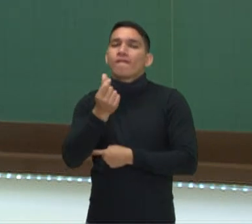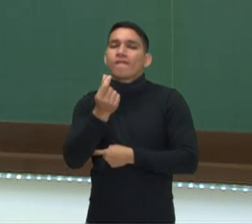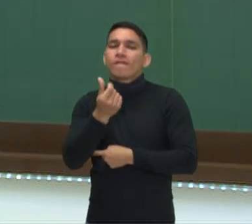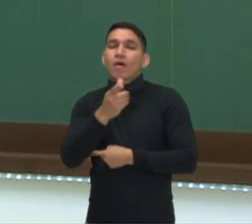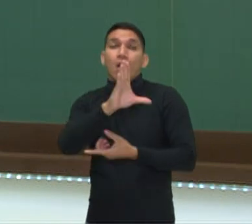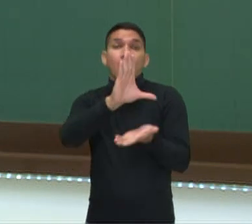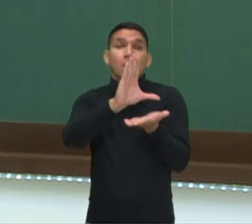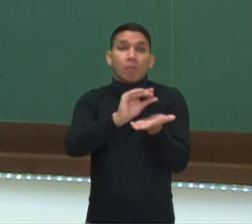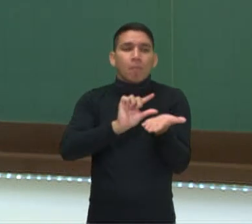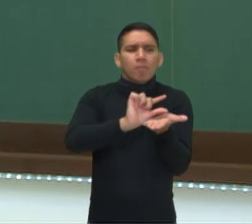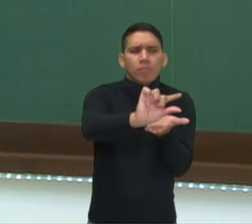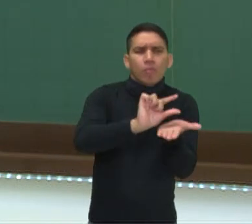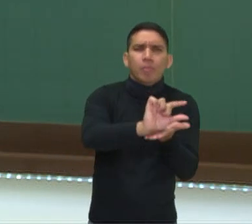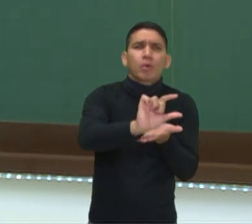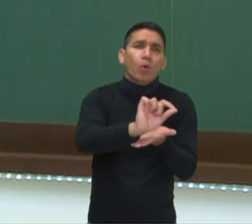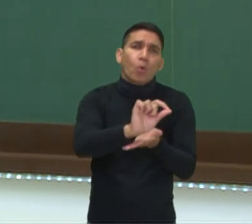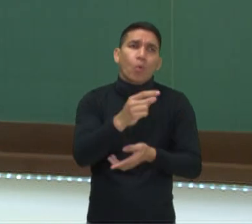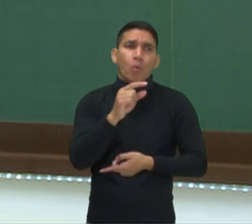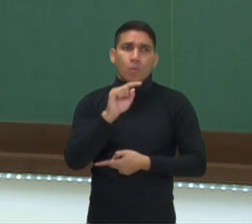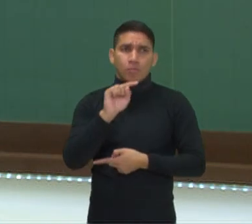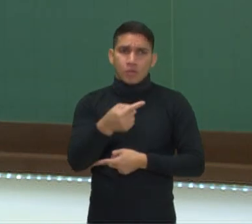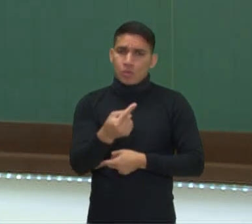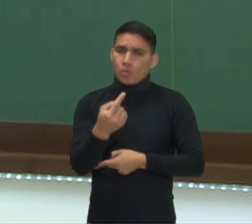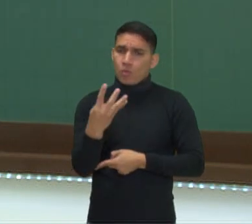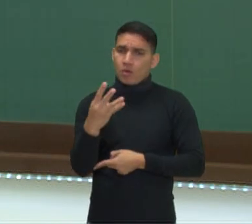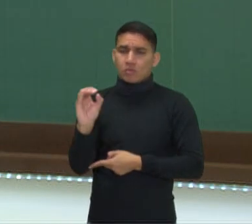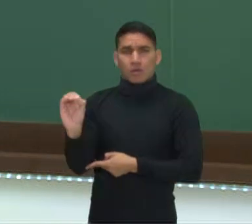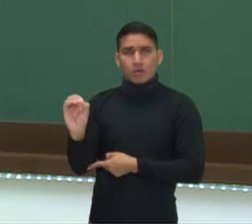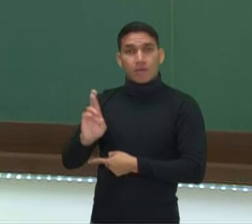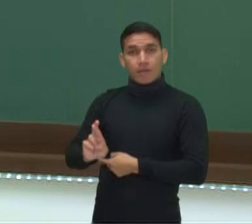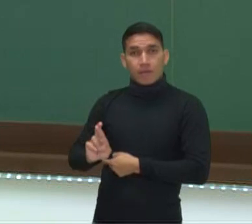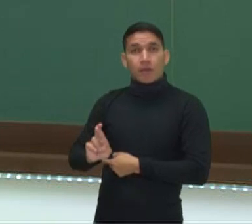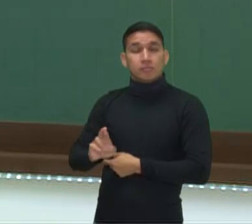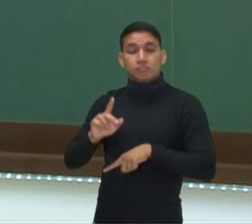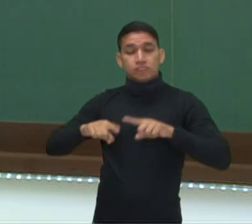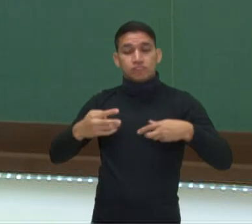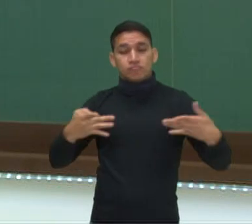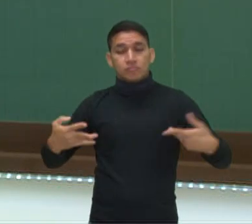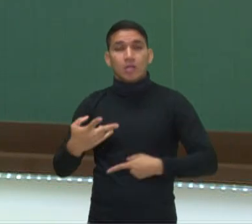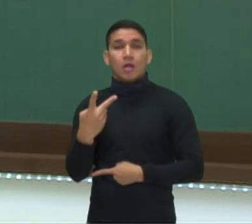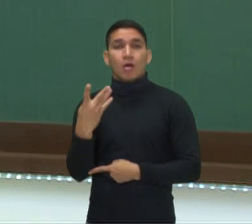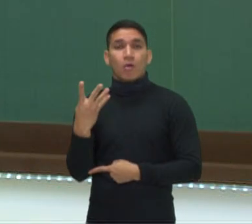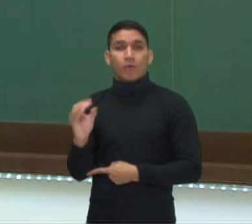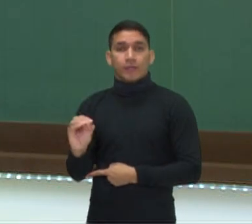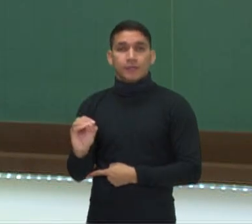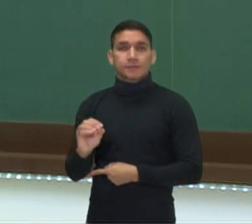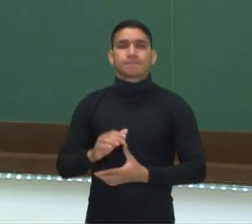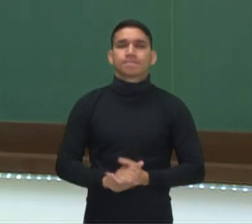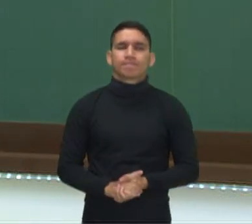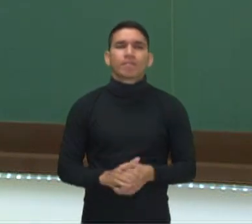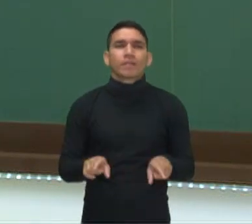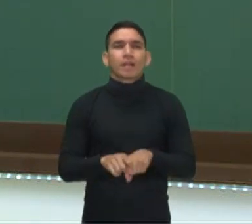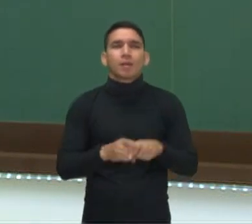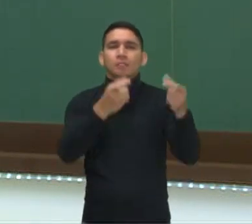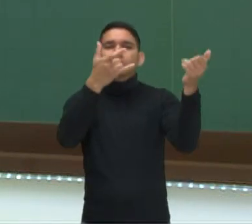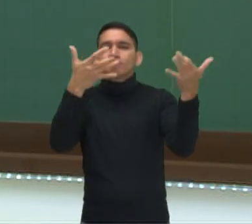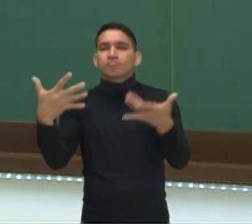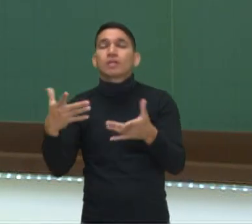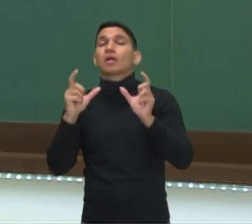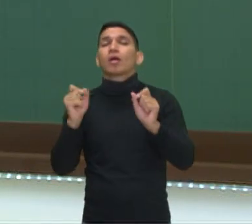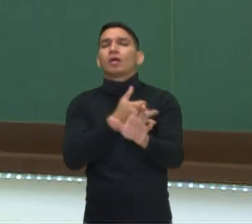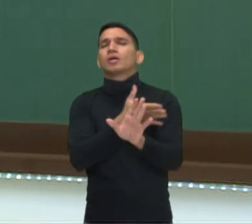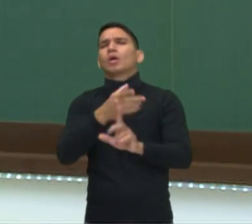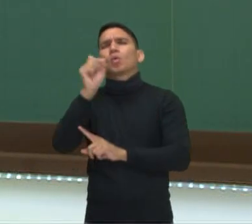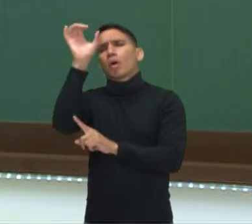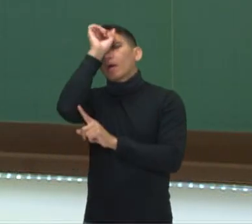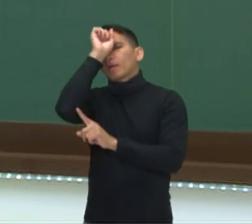de R$1.400, né, para a produção dessas 40 peças. E vamos falar um pouquinho sobre o que nós vimos na aula de